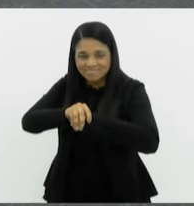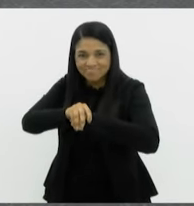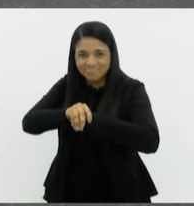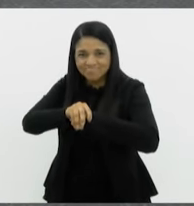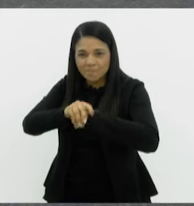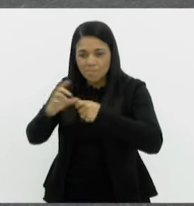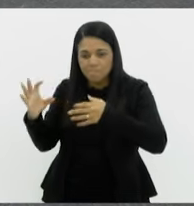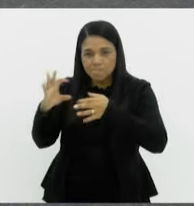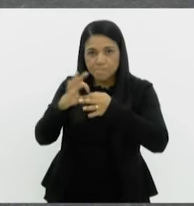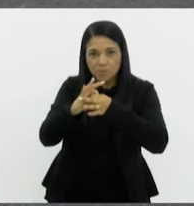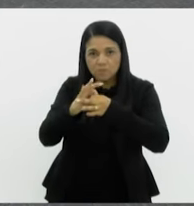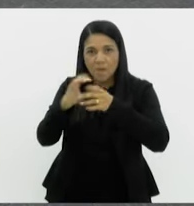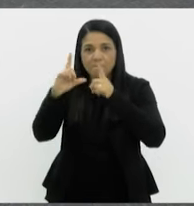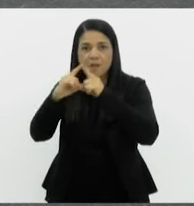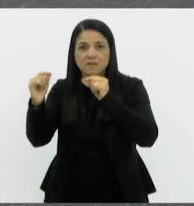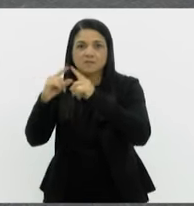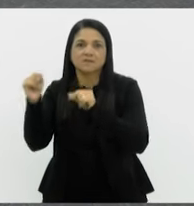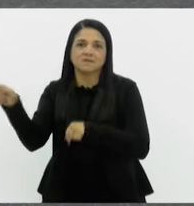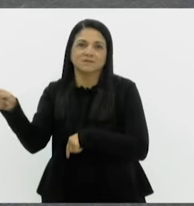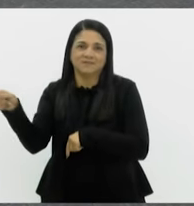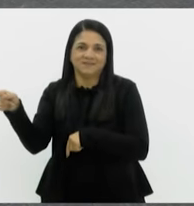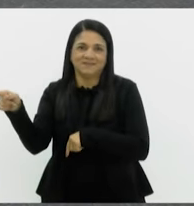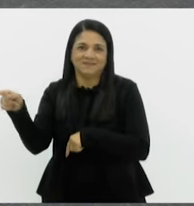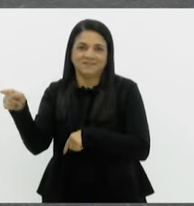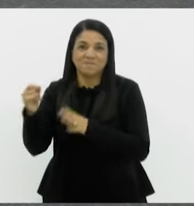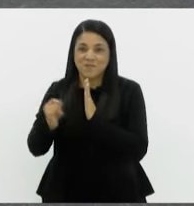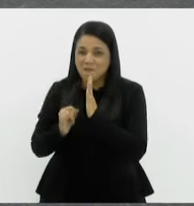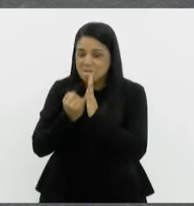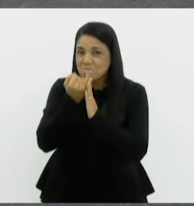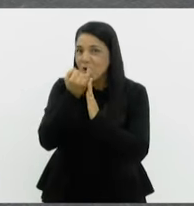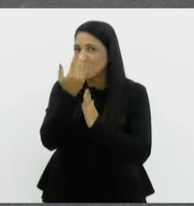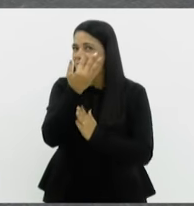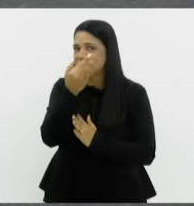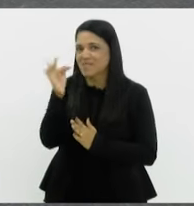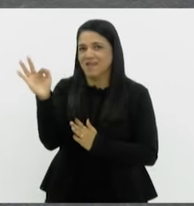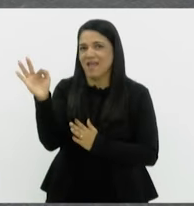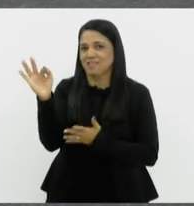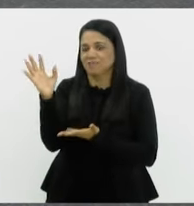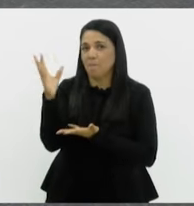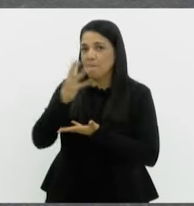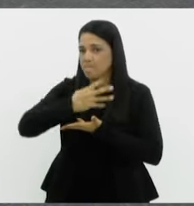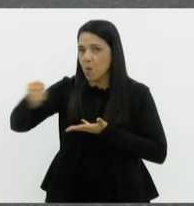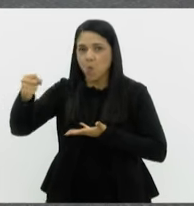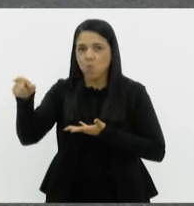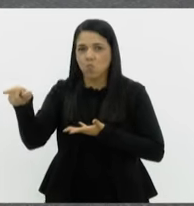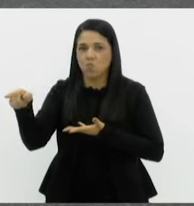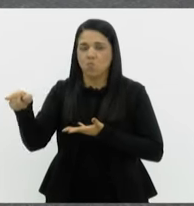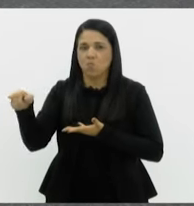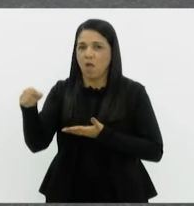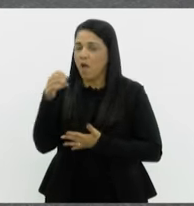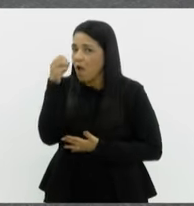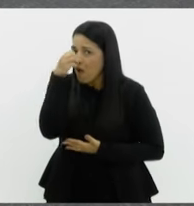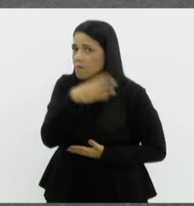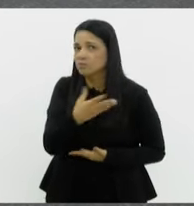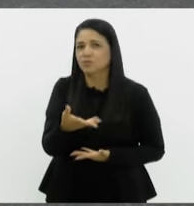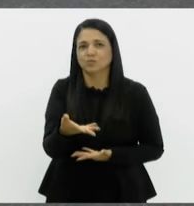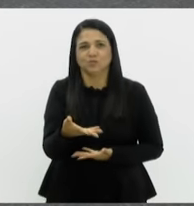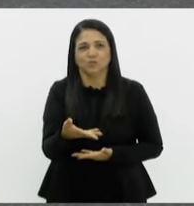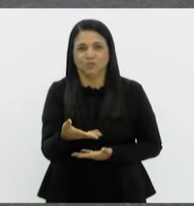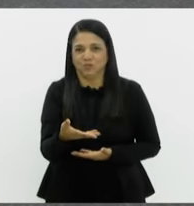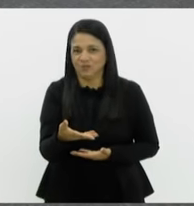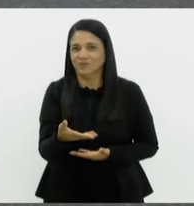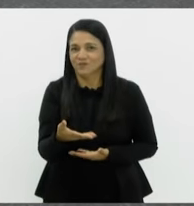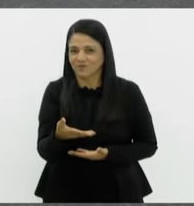leva o nosso dinheiro através dos impostos federais, que é absurdo, senhor presidente. E aí o